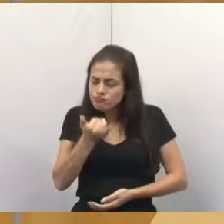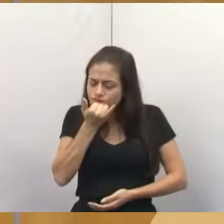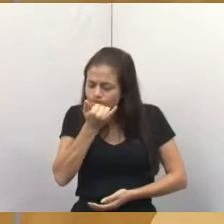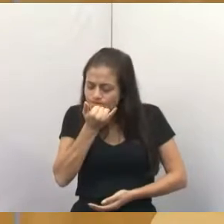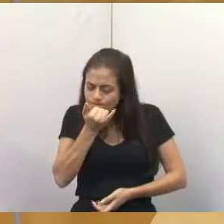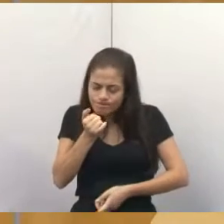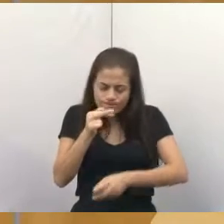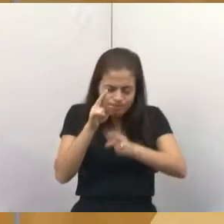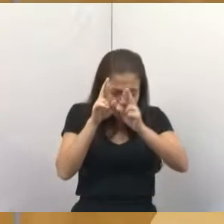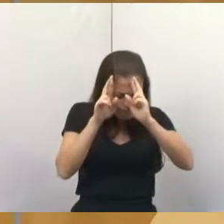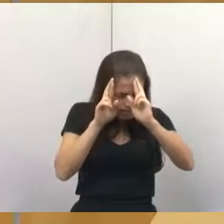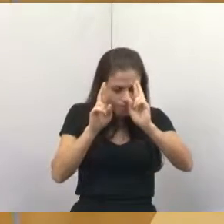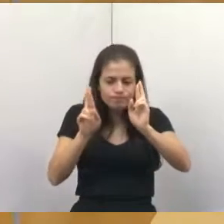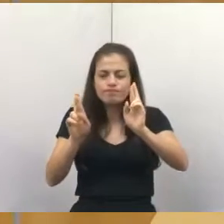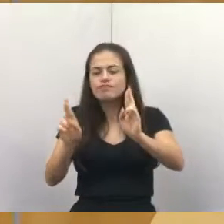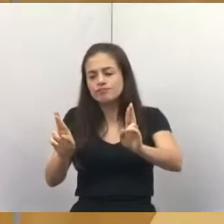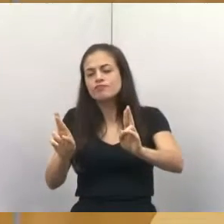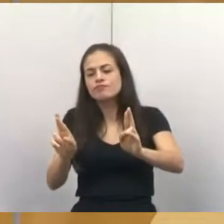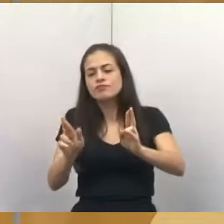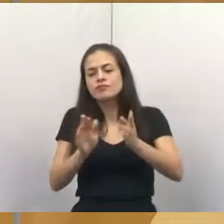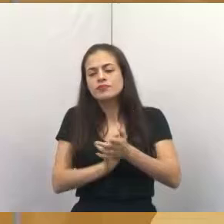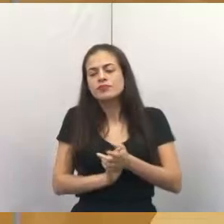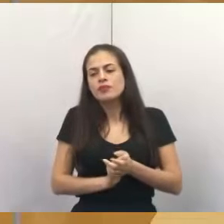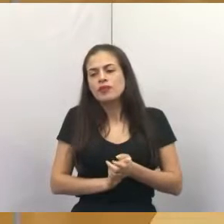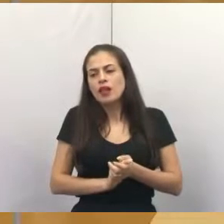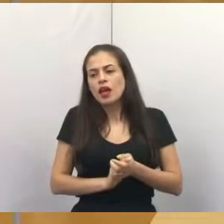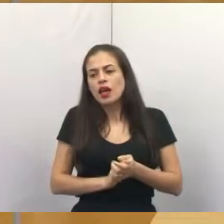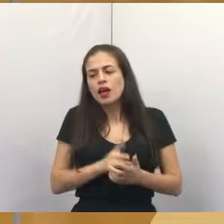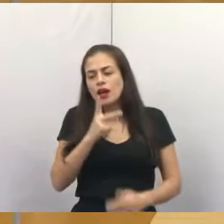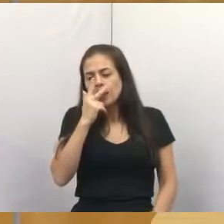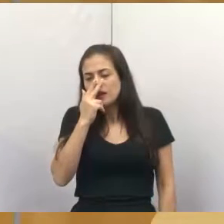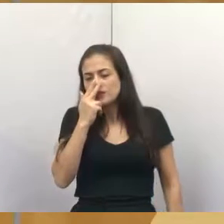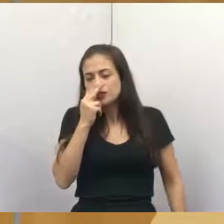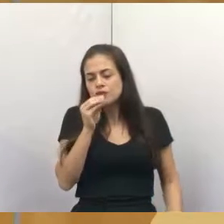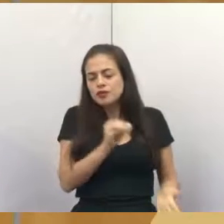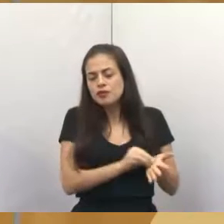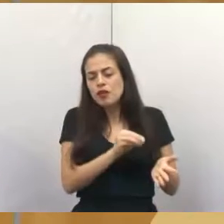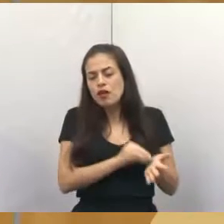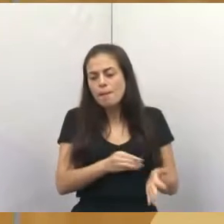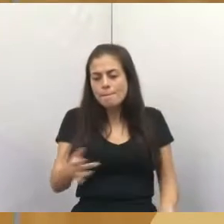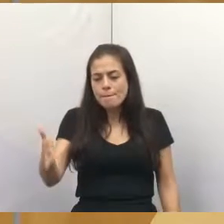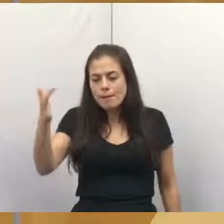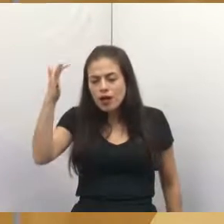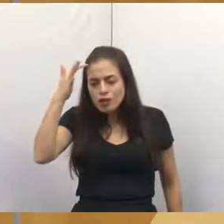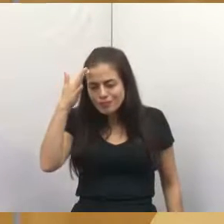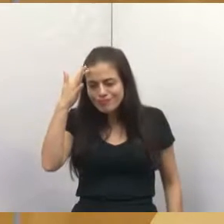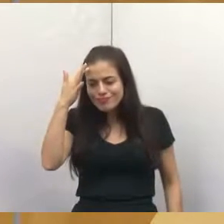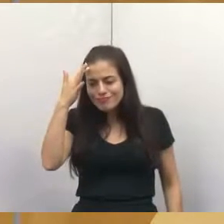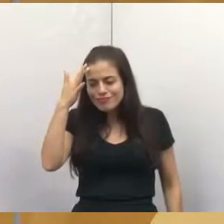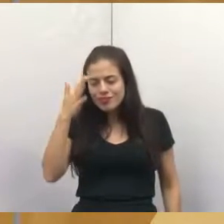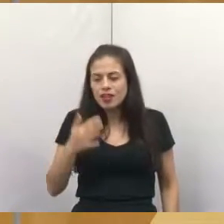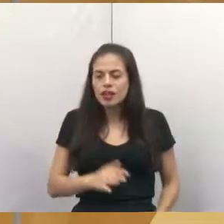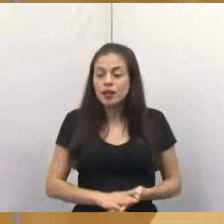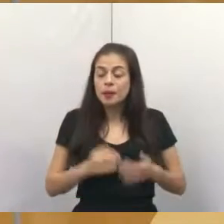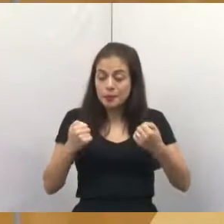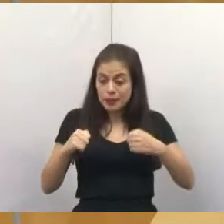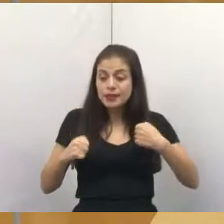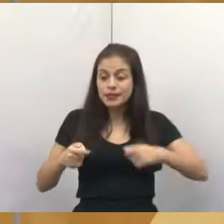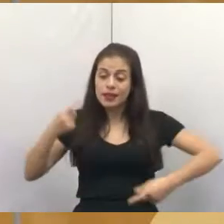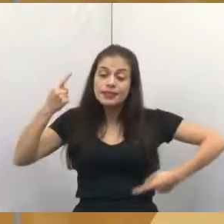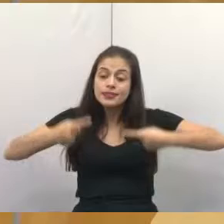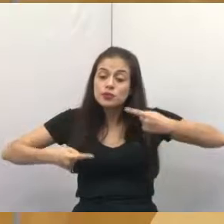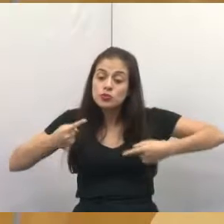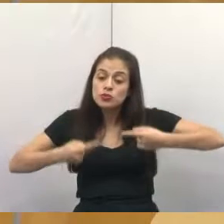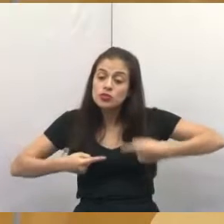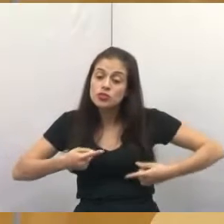todo o respeito, eu acho assim, uma imaturidade a gente não colocar isso para ser discutido até mesmo